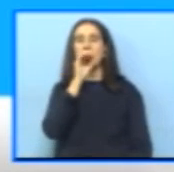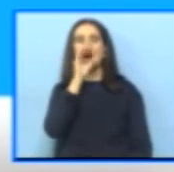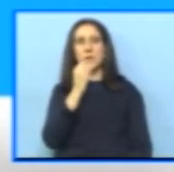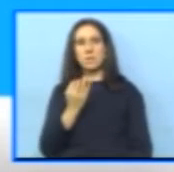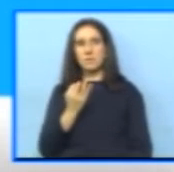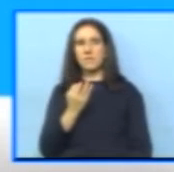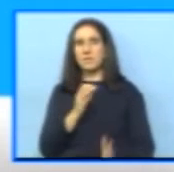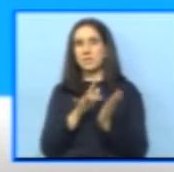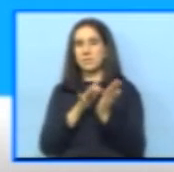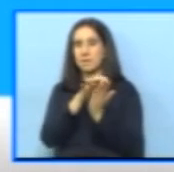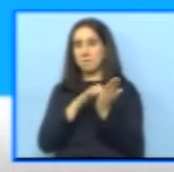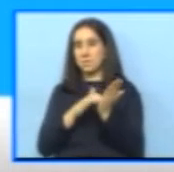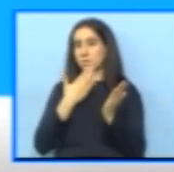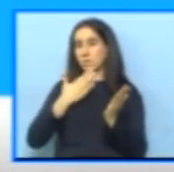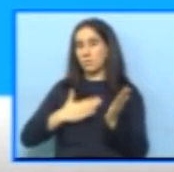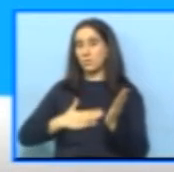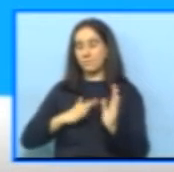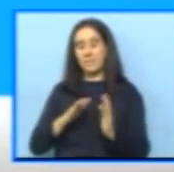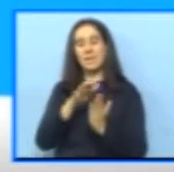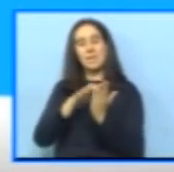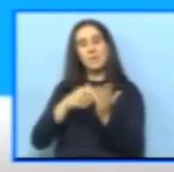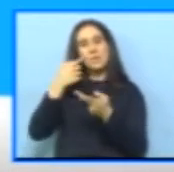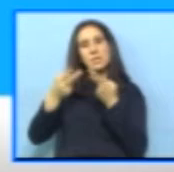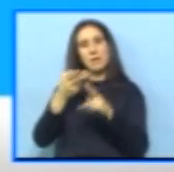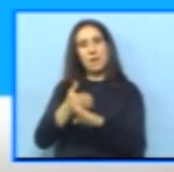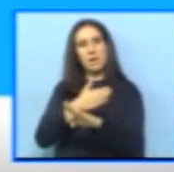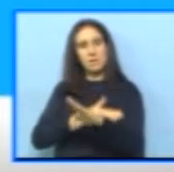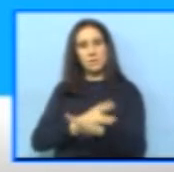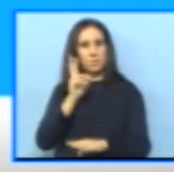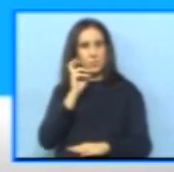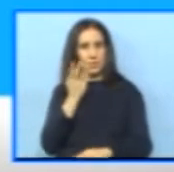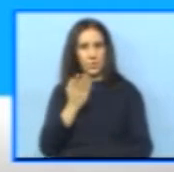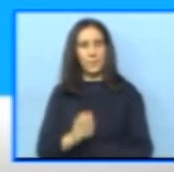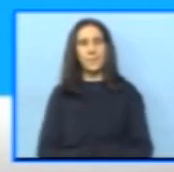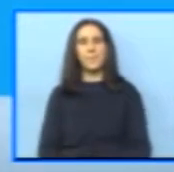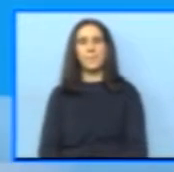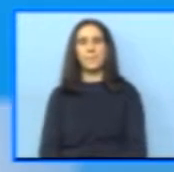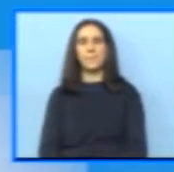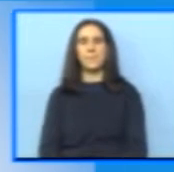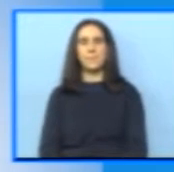Evangelho nos conduz. Exato. Antes de analisarmos o texto, vamos ouvi-lo.